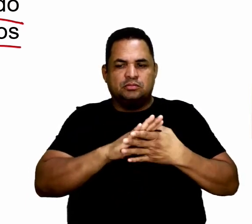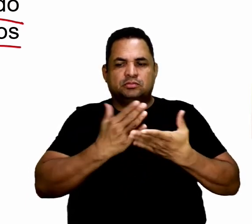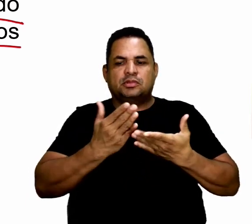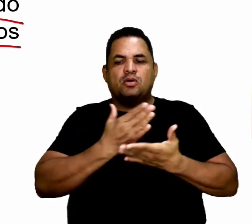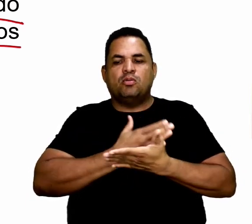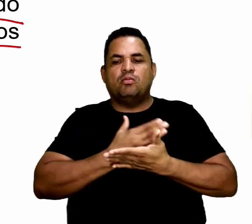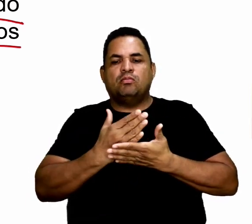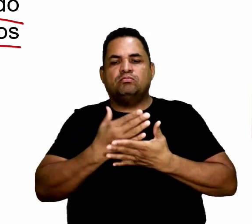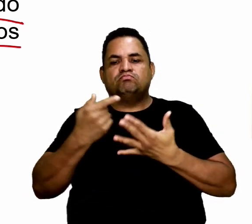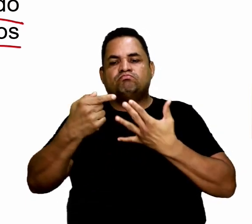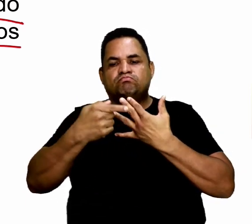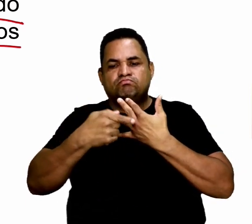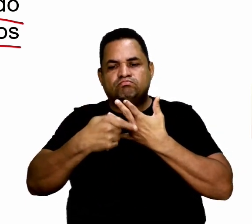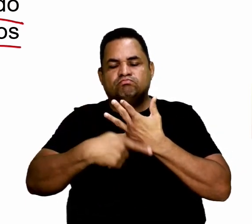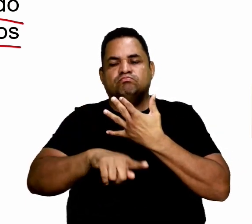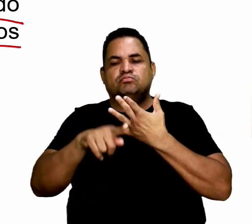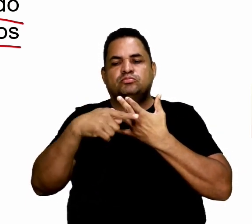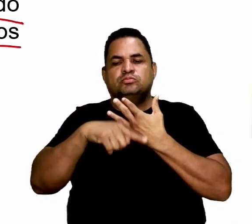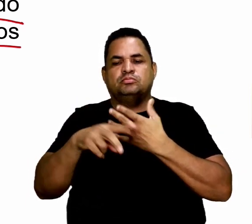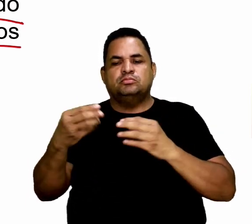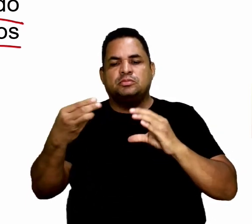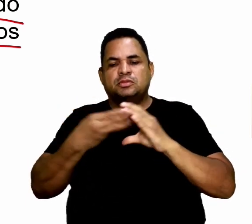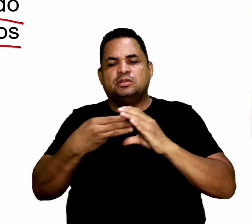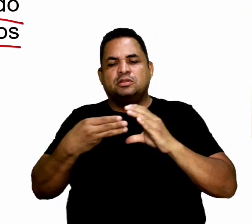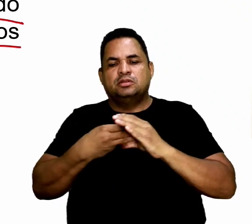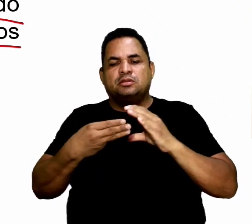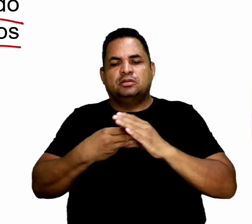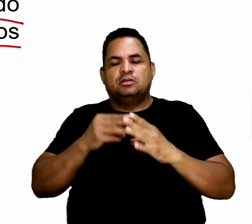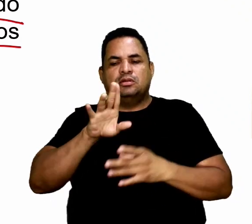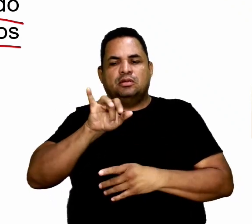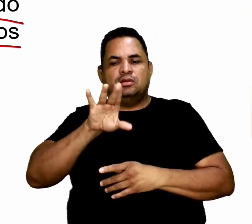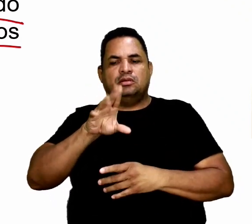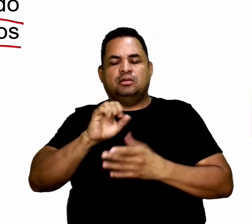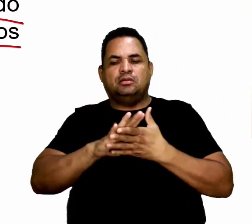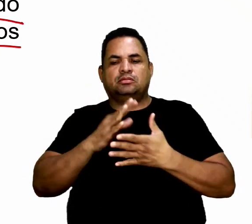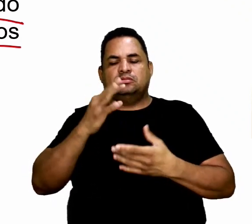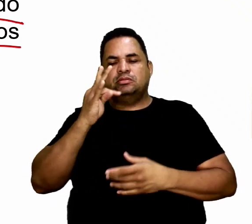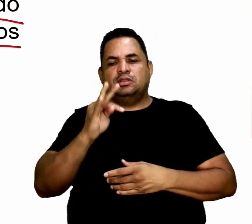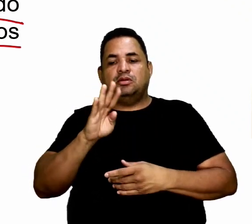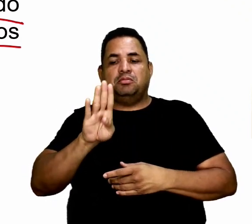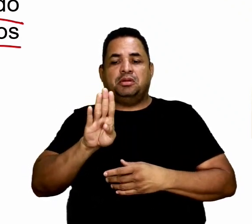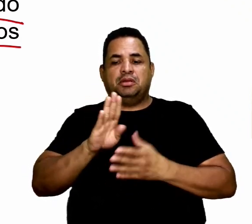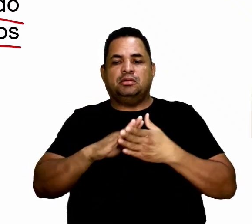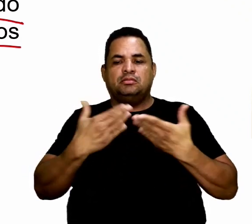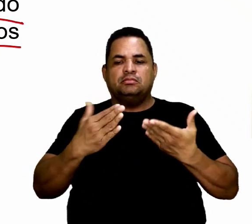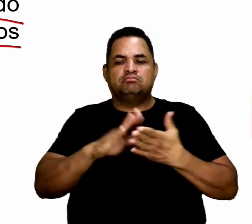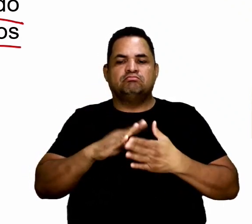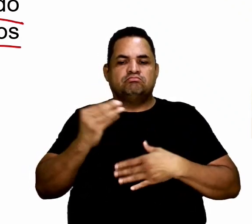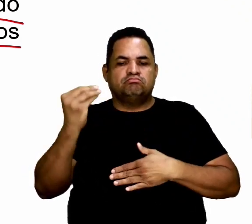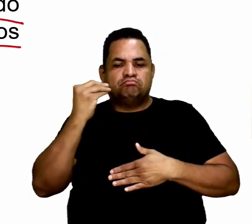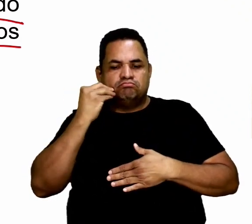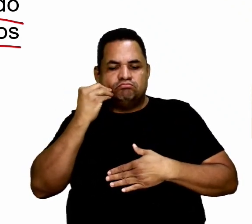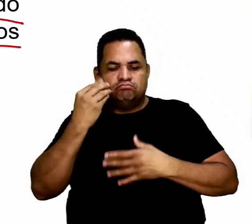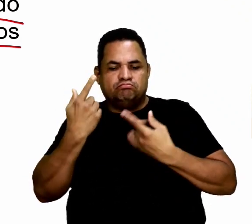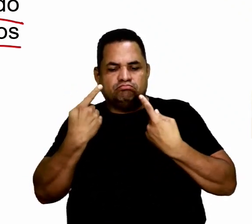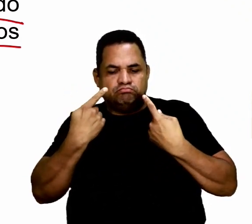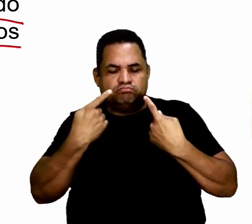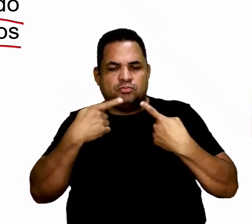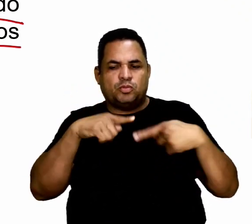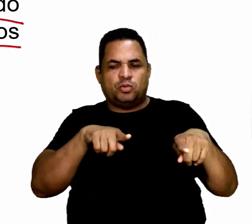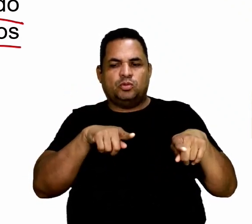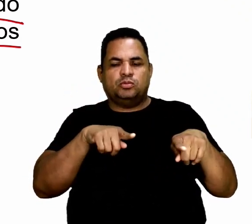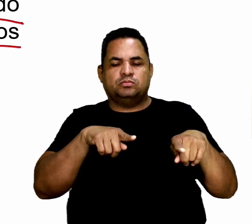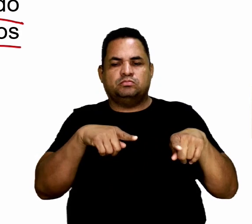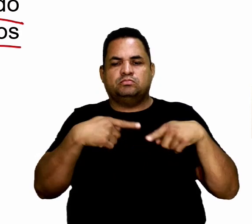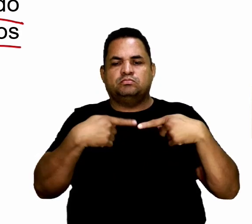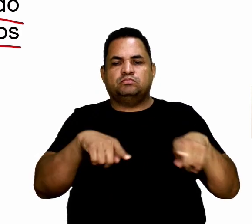a produção daquelas células do linfócito lá, T ou B, e vai tentar combater